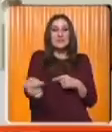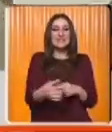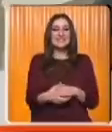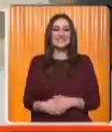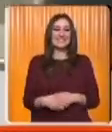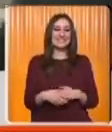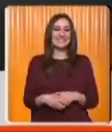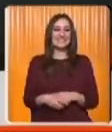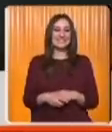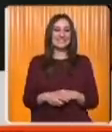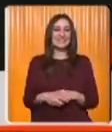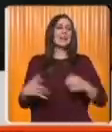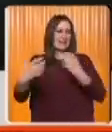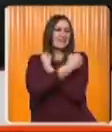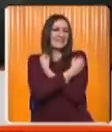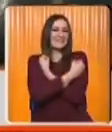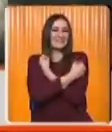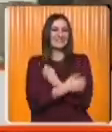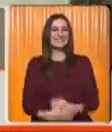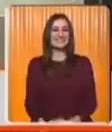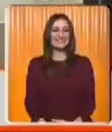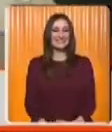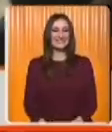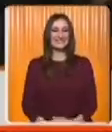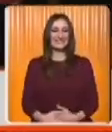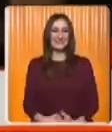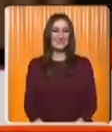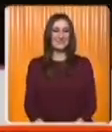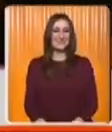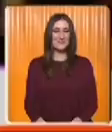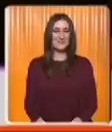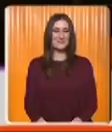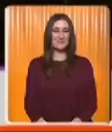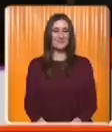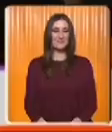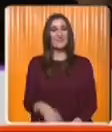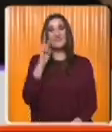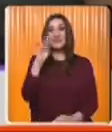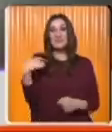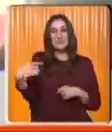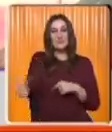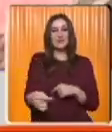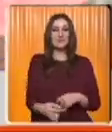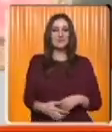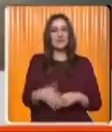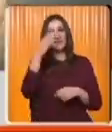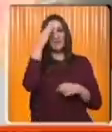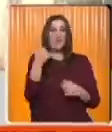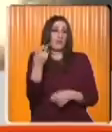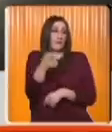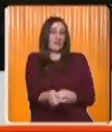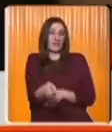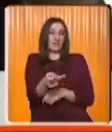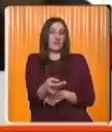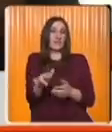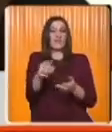Isso. Agarre-se. Eu vejo todos os dias. Ai, agora já não, acho que agora saio daqui, agora